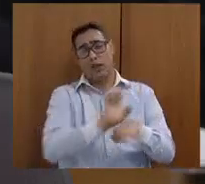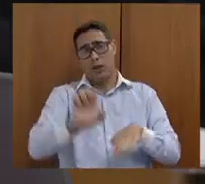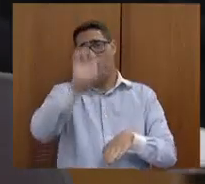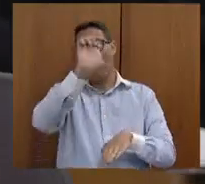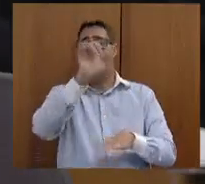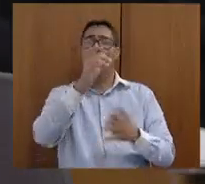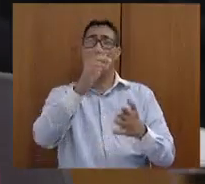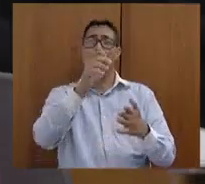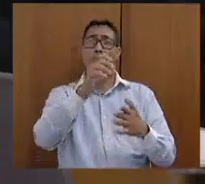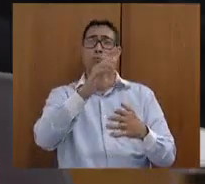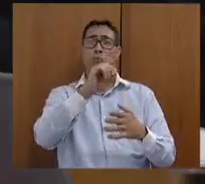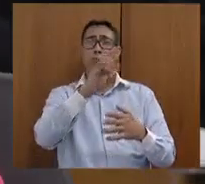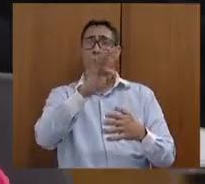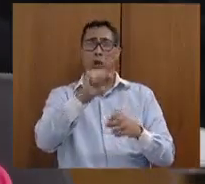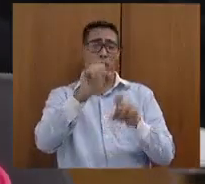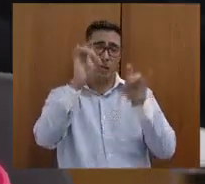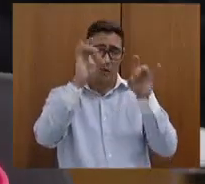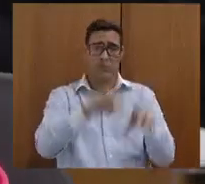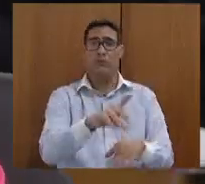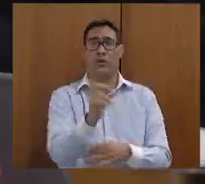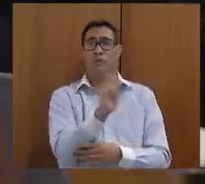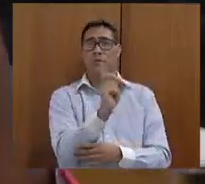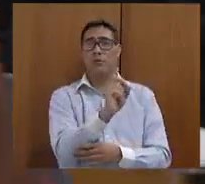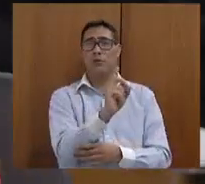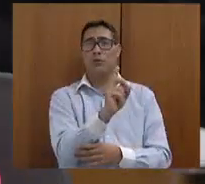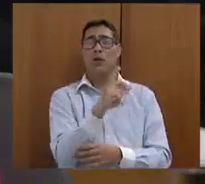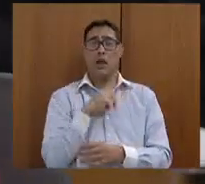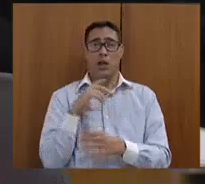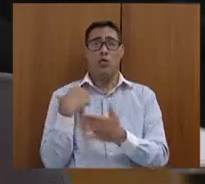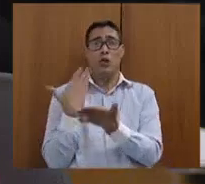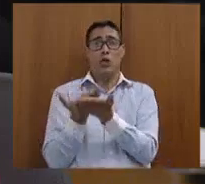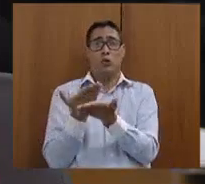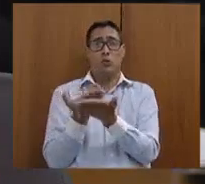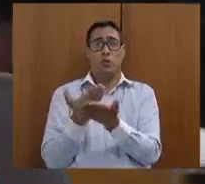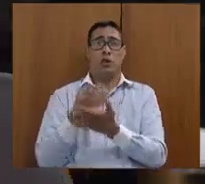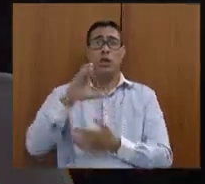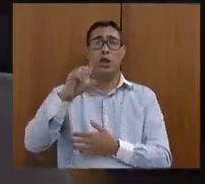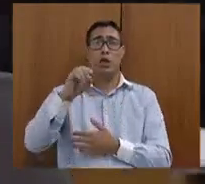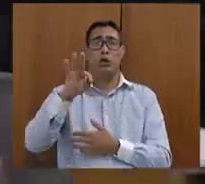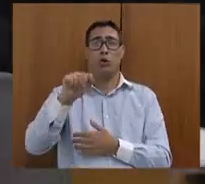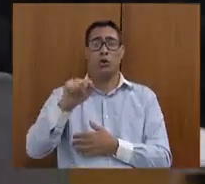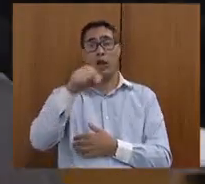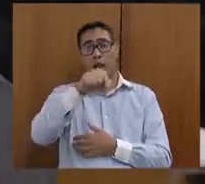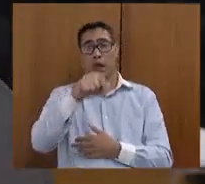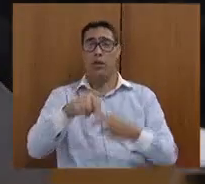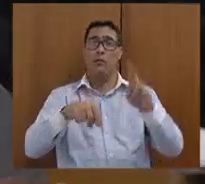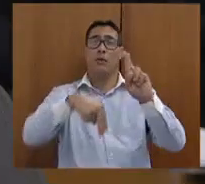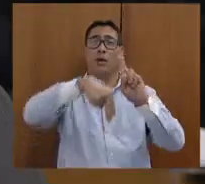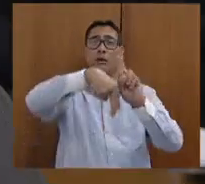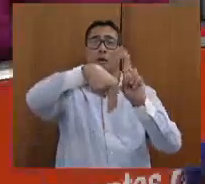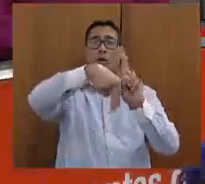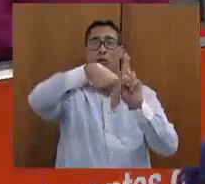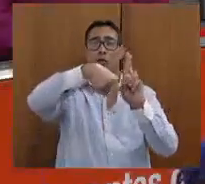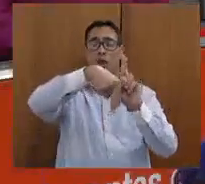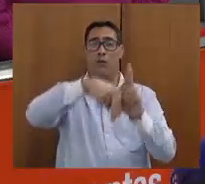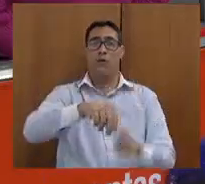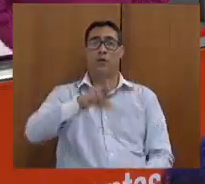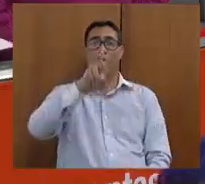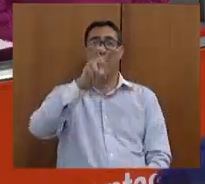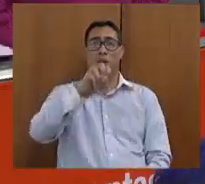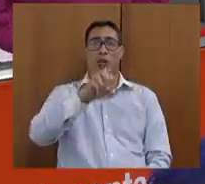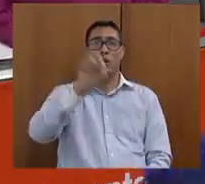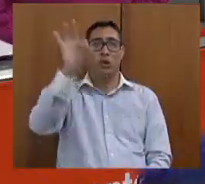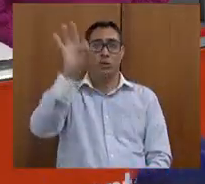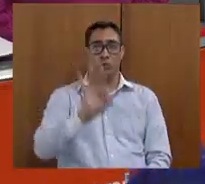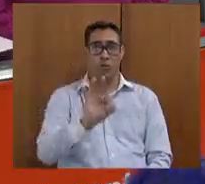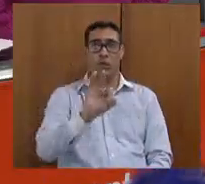cotas eu estudei por causa de Ribeirão das Neves eu tô falando aqui região metropolitana 50% dos alunos Bia